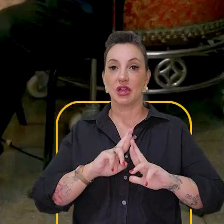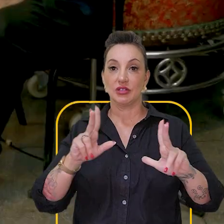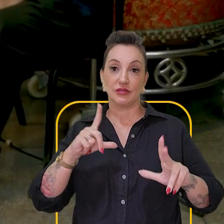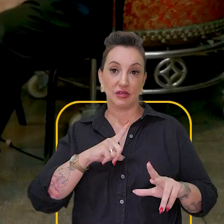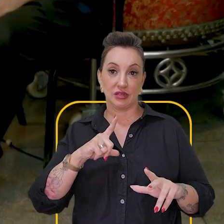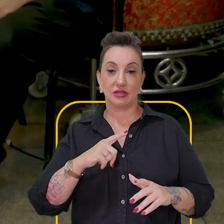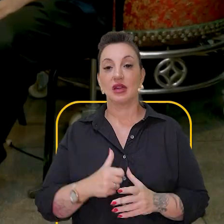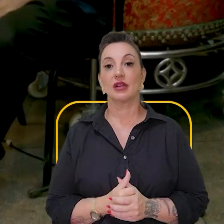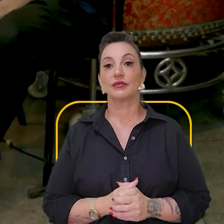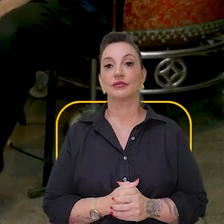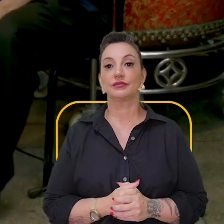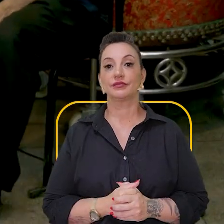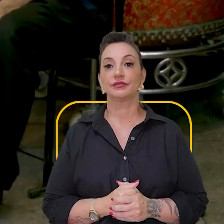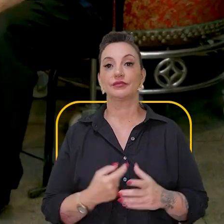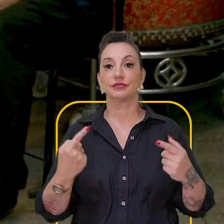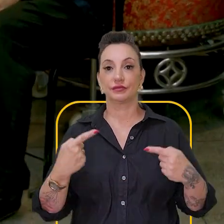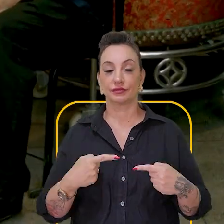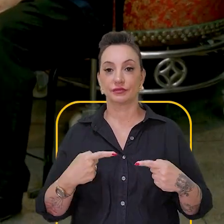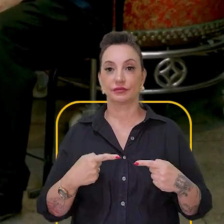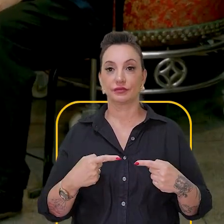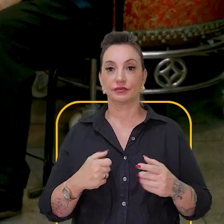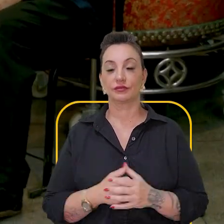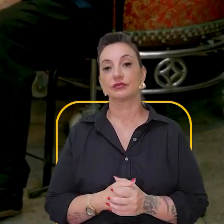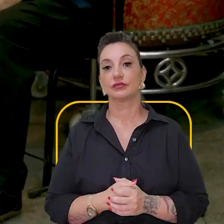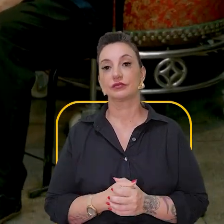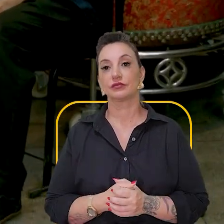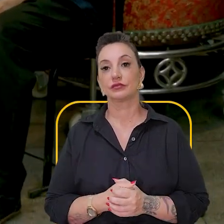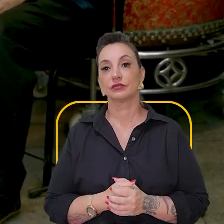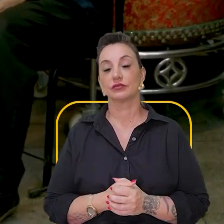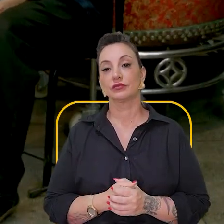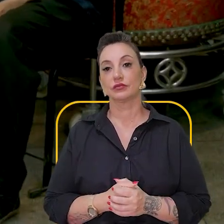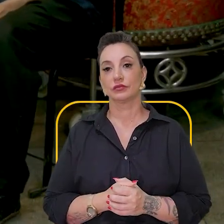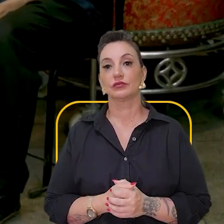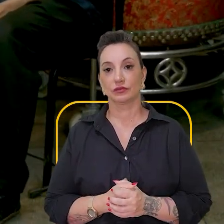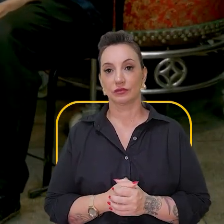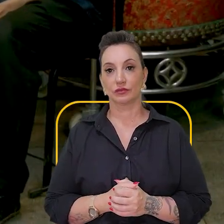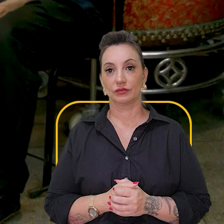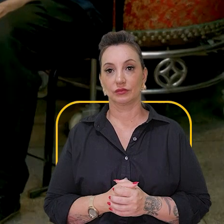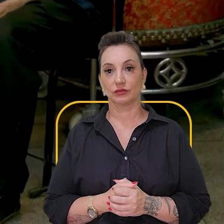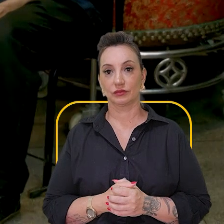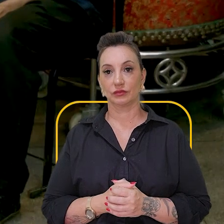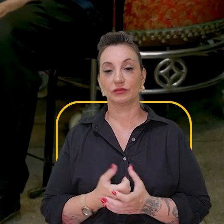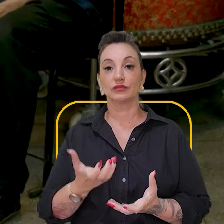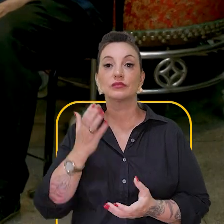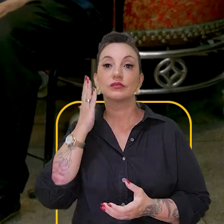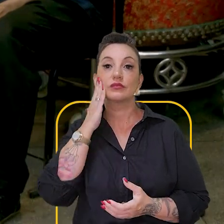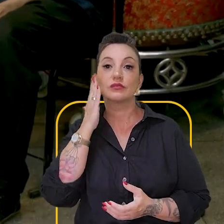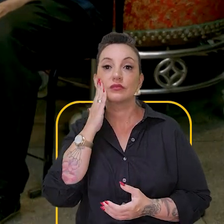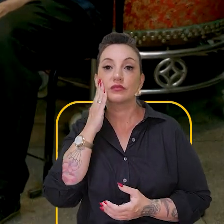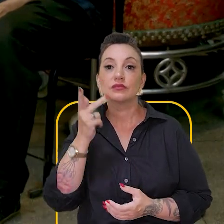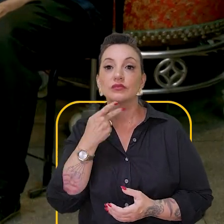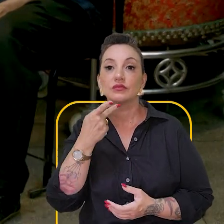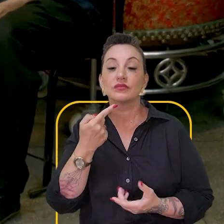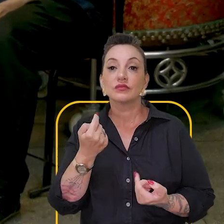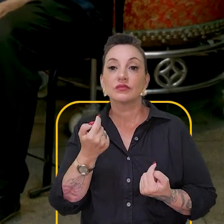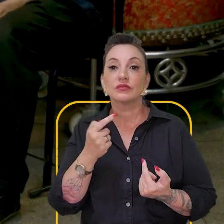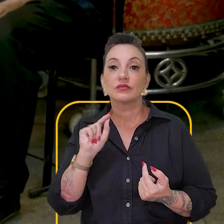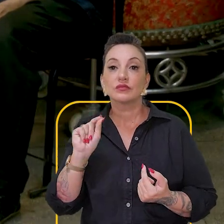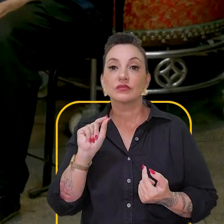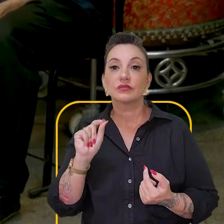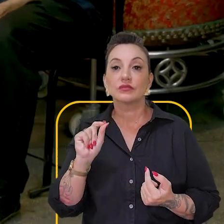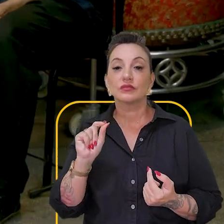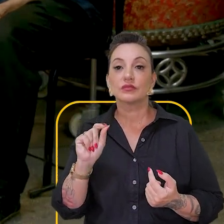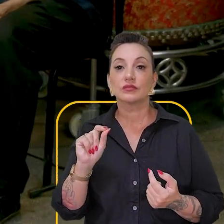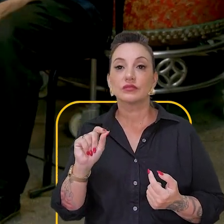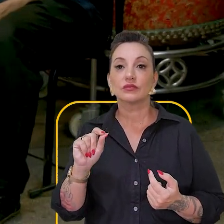Então as regras mudam um pouquinho de tempo em tempo quando o o Sá começou o pessoal